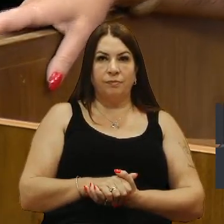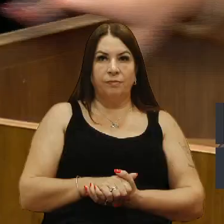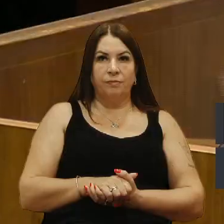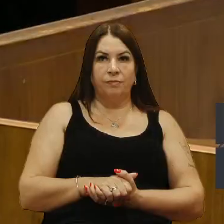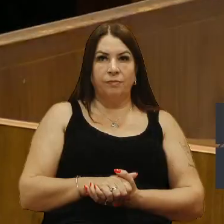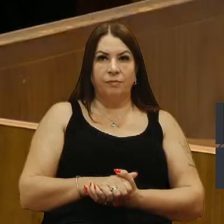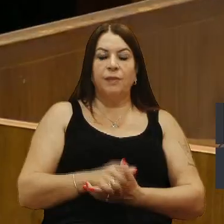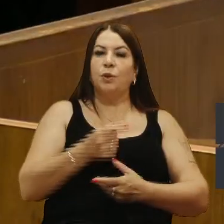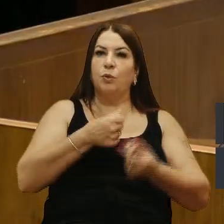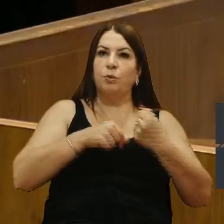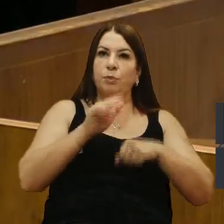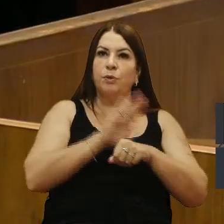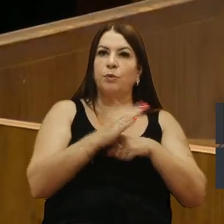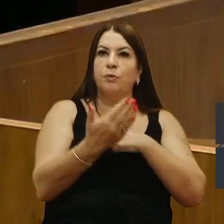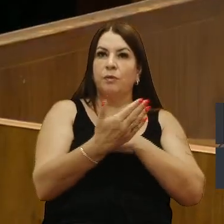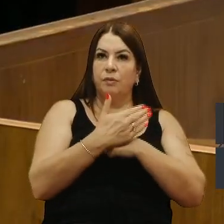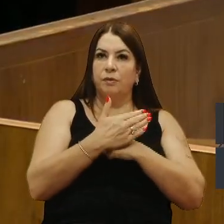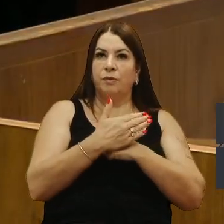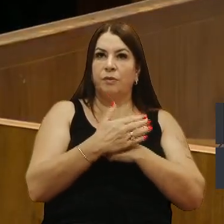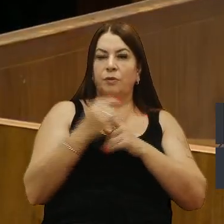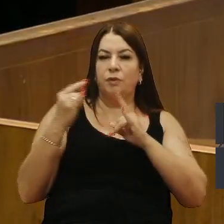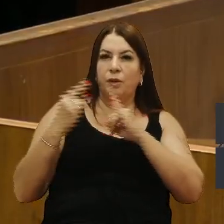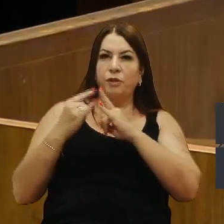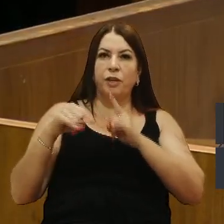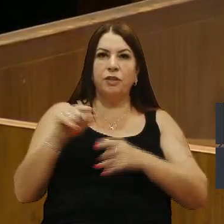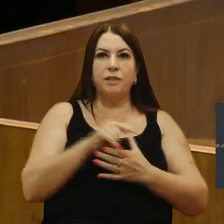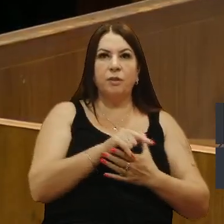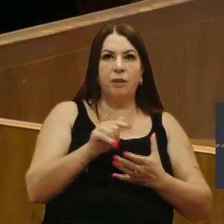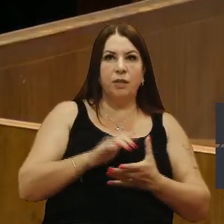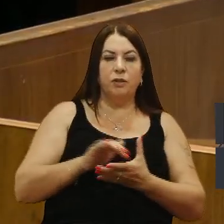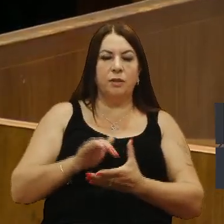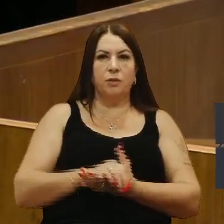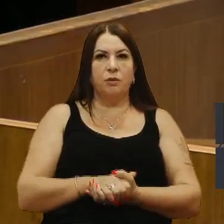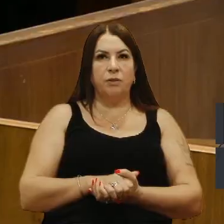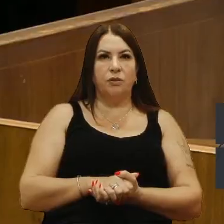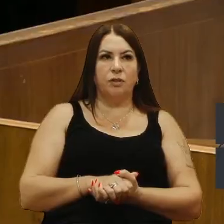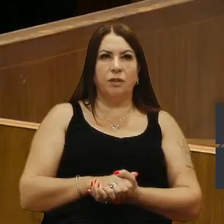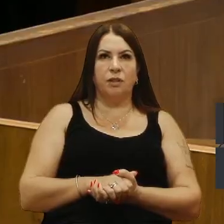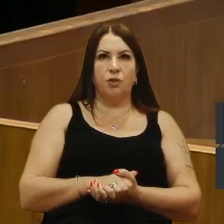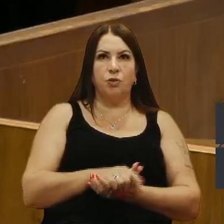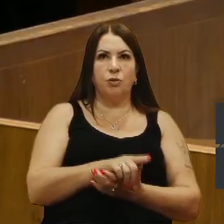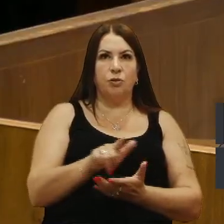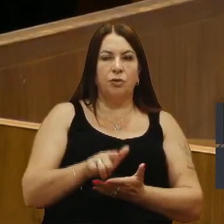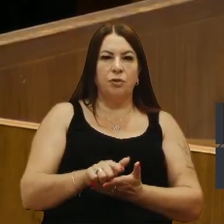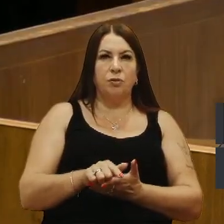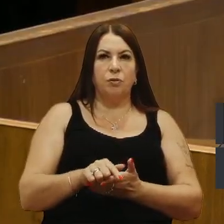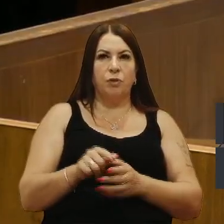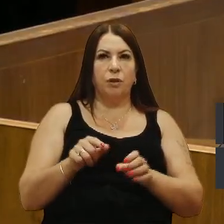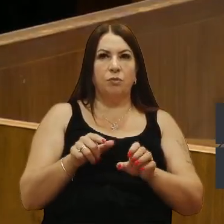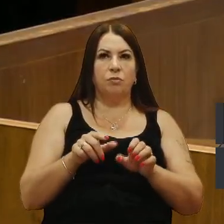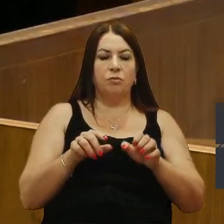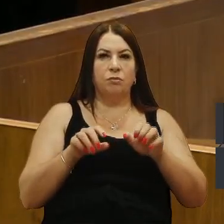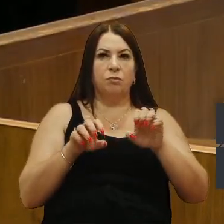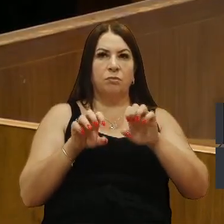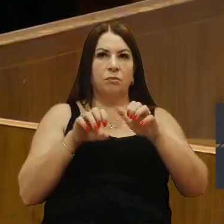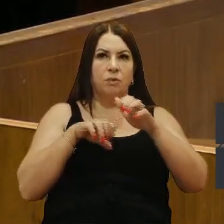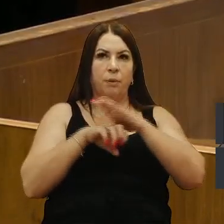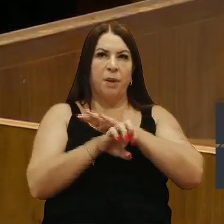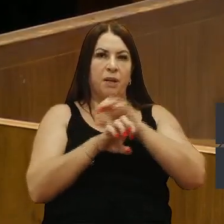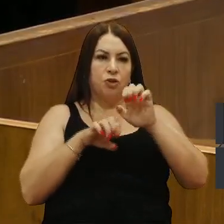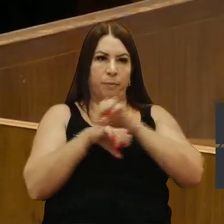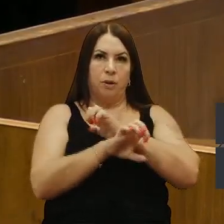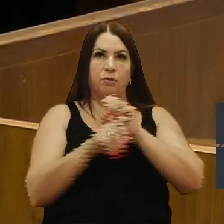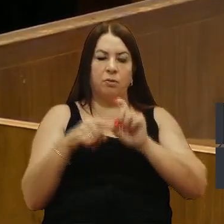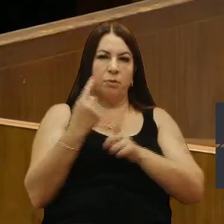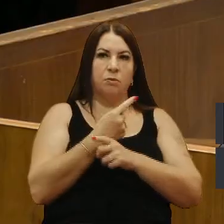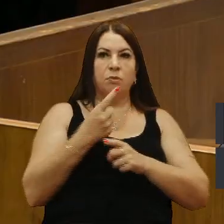da economia solidária, né, de instituições, de empreendimentos que aderem